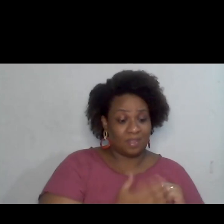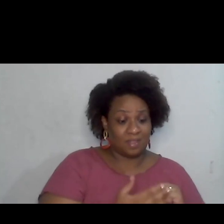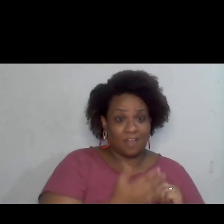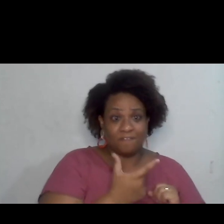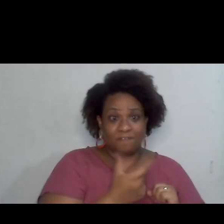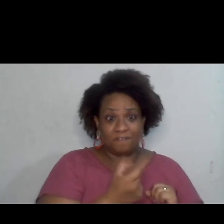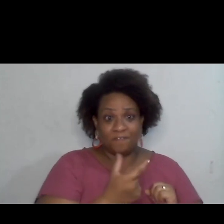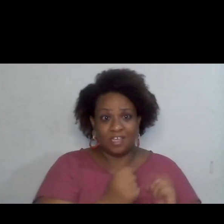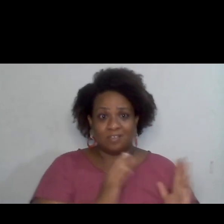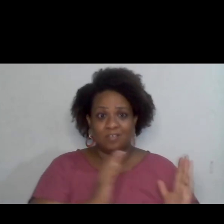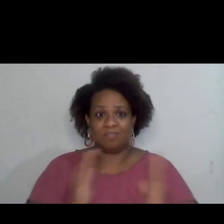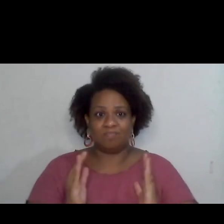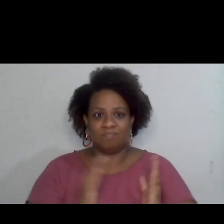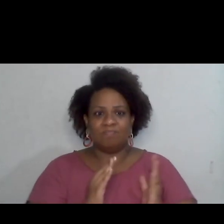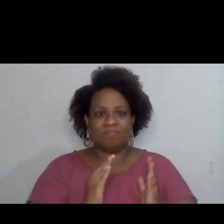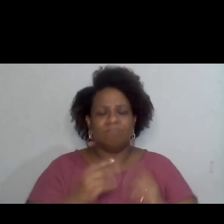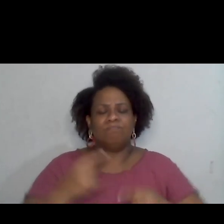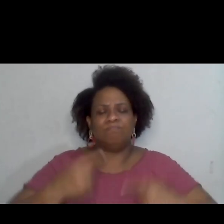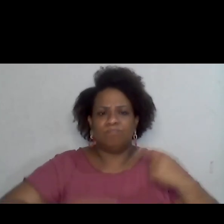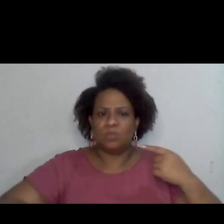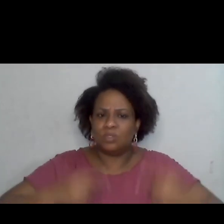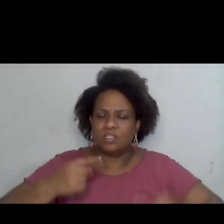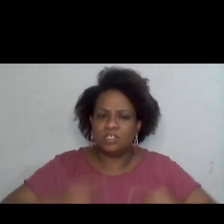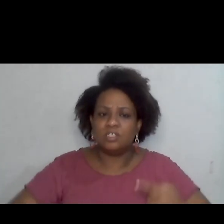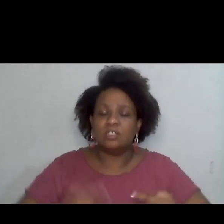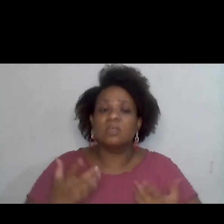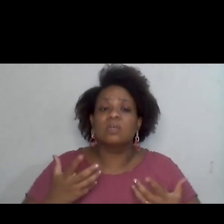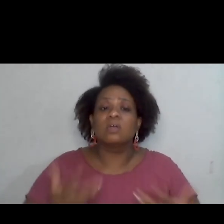teve uma opção política de fazer a